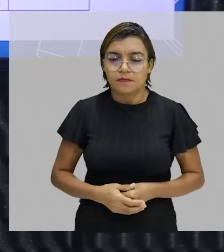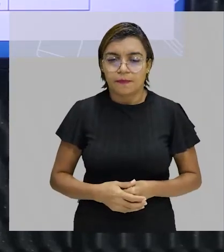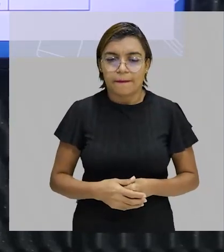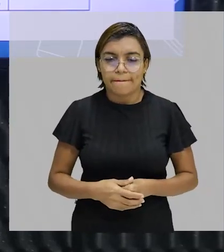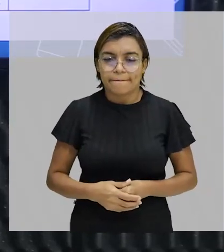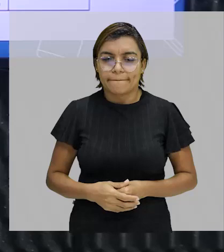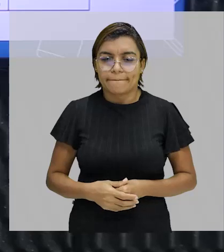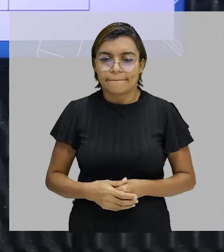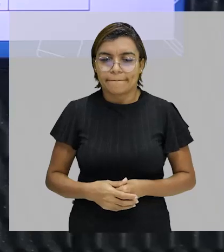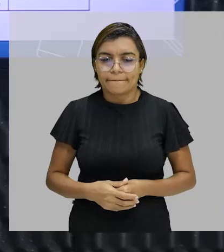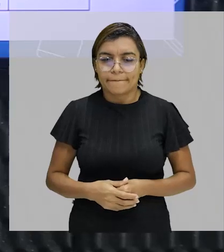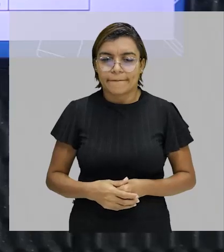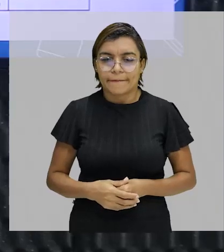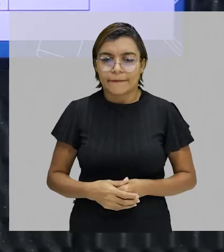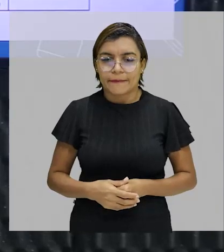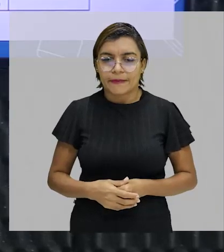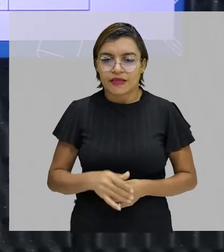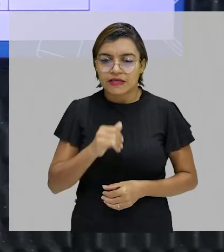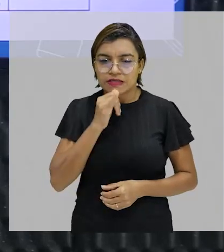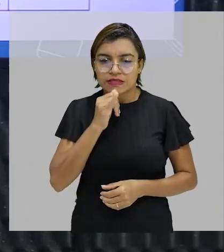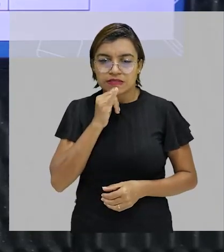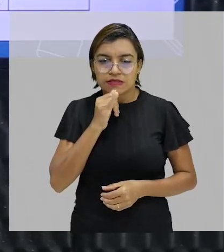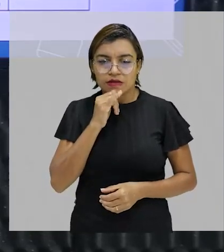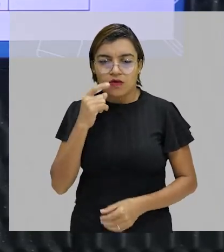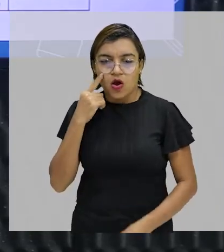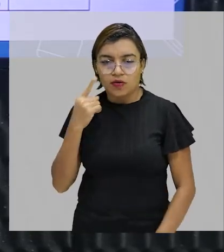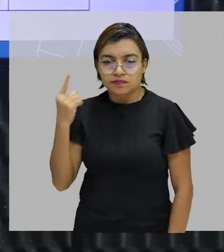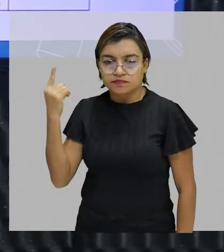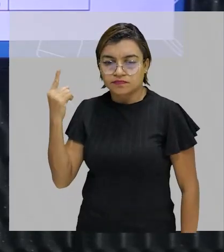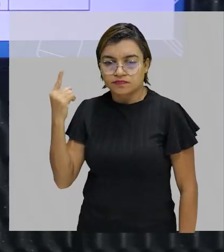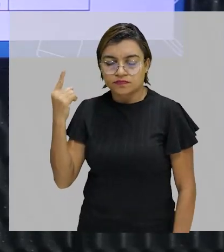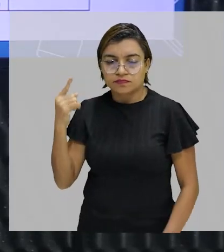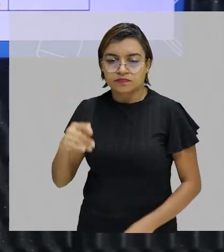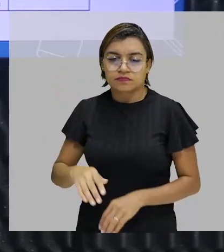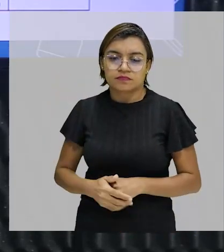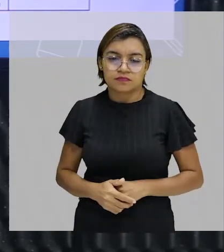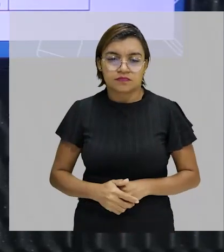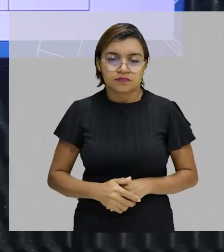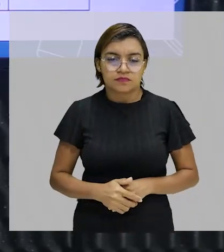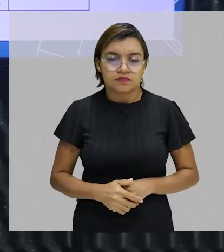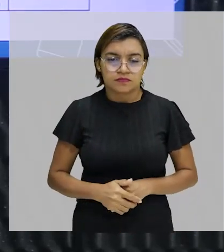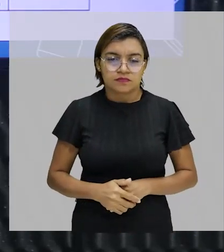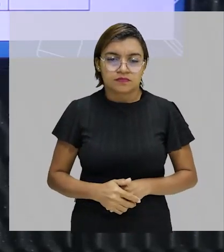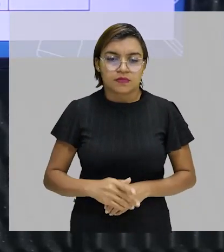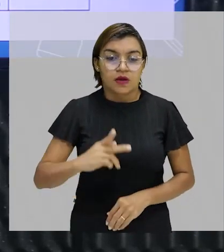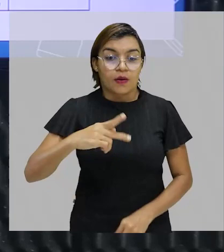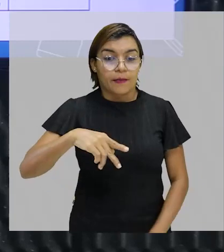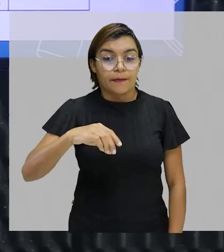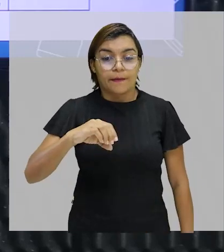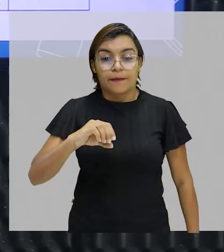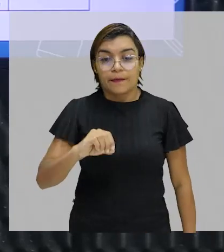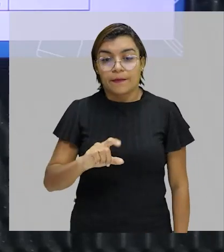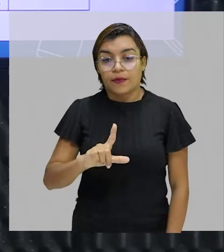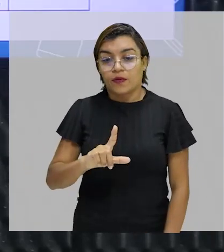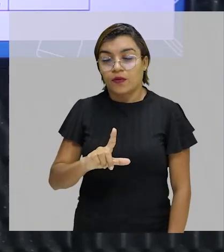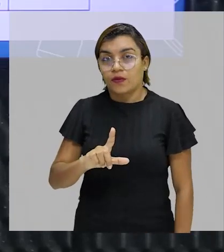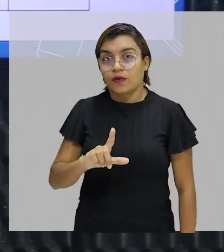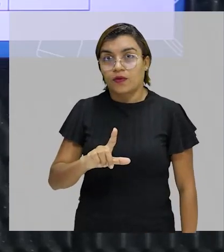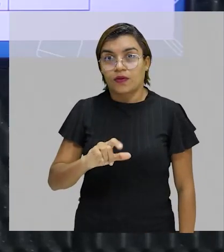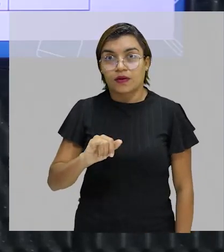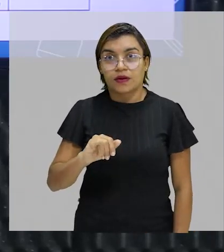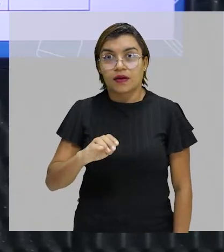Então, eu estou falando do poliestireno. E o polietileno vai ser a